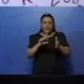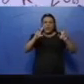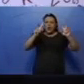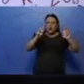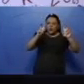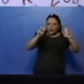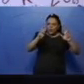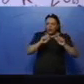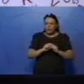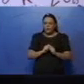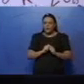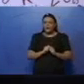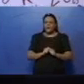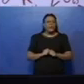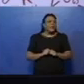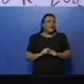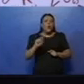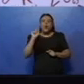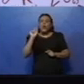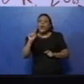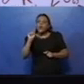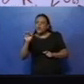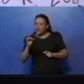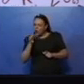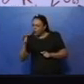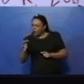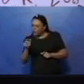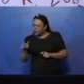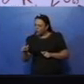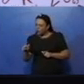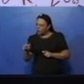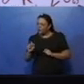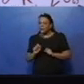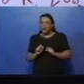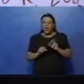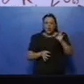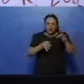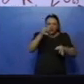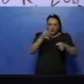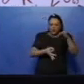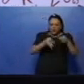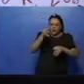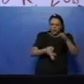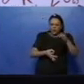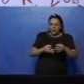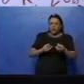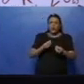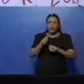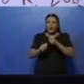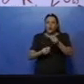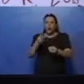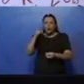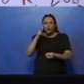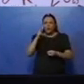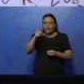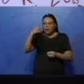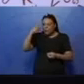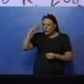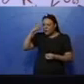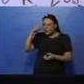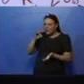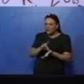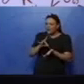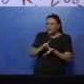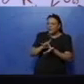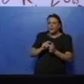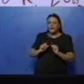E opinião? O que é uma opinião? Opinião é um julgamento, um modo de ver e pensar a realidade, sem caráter de